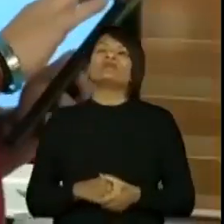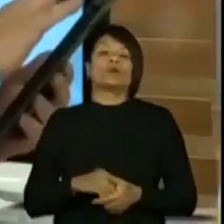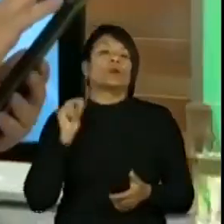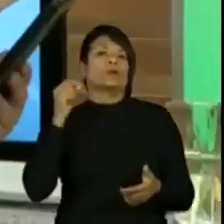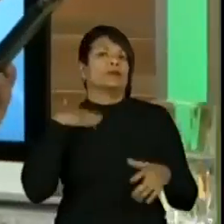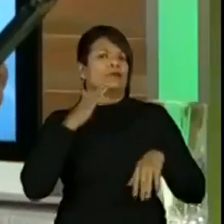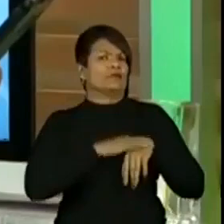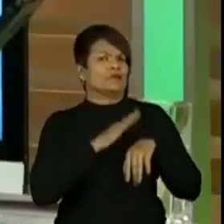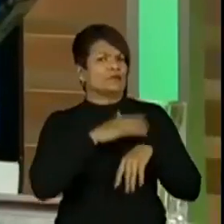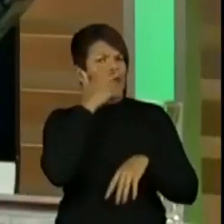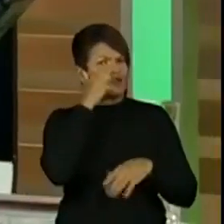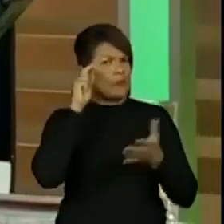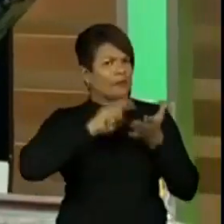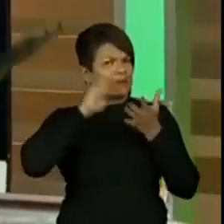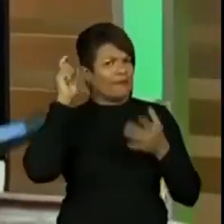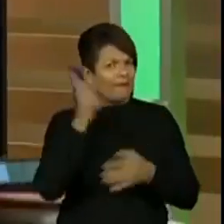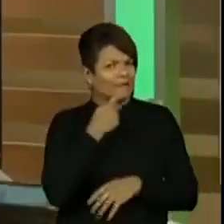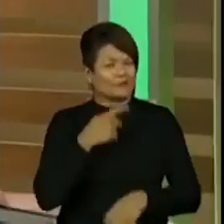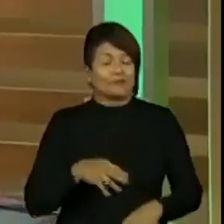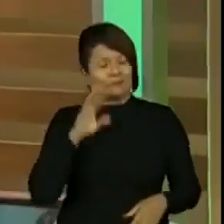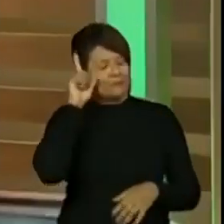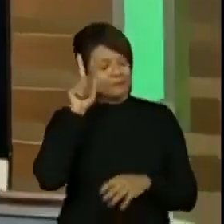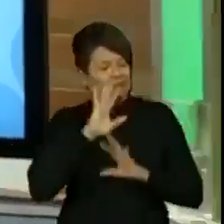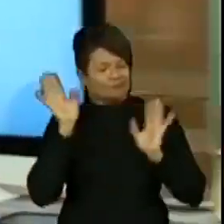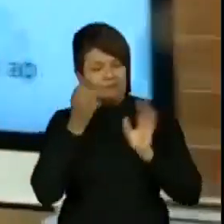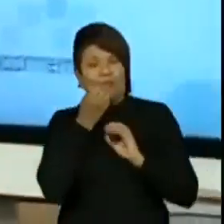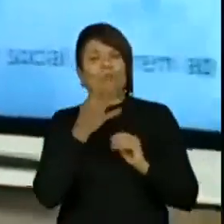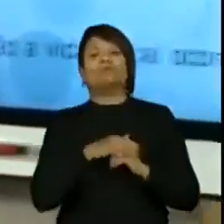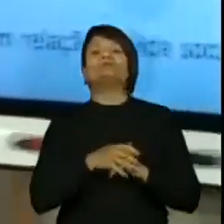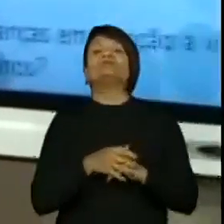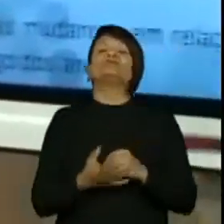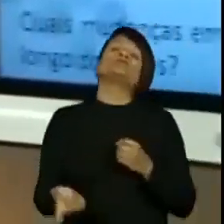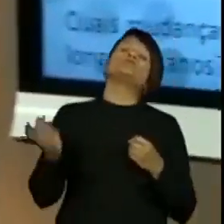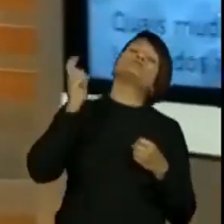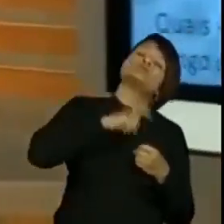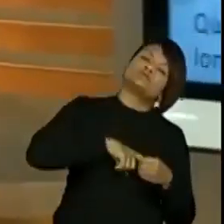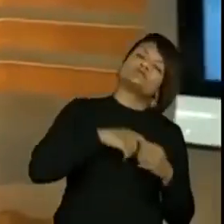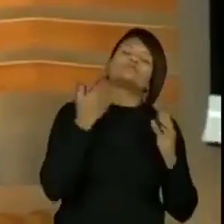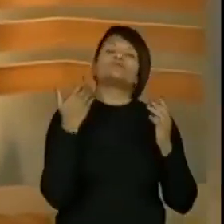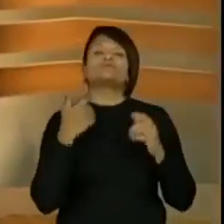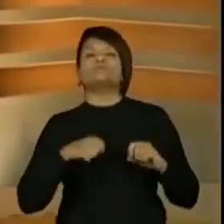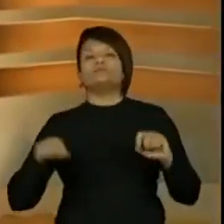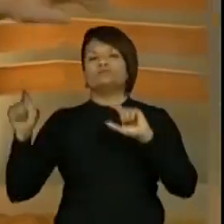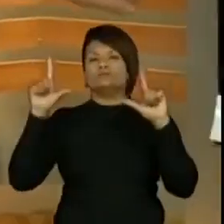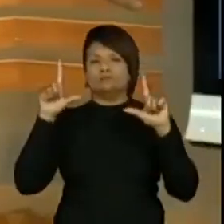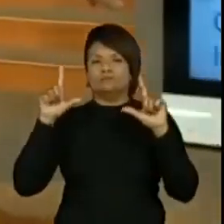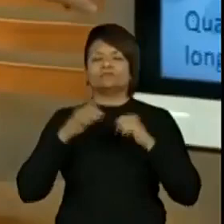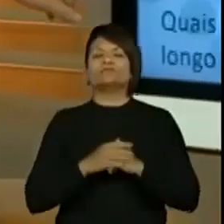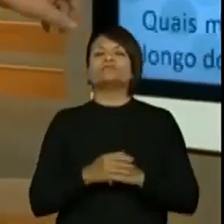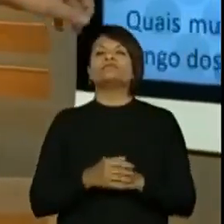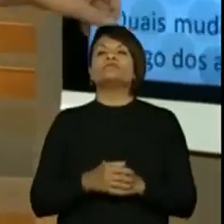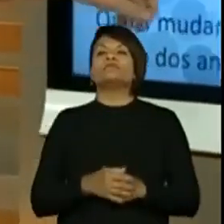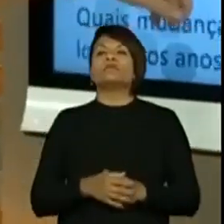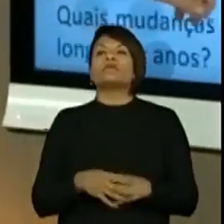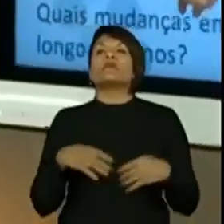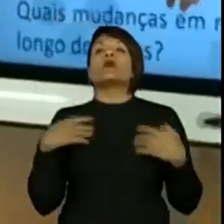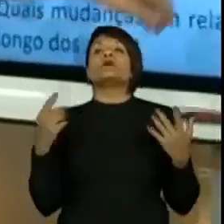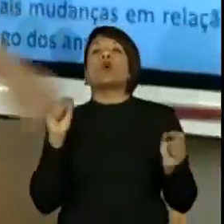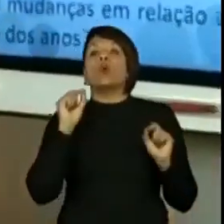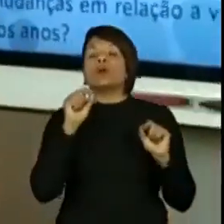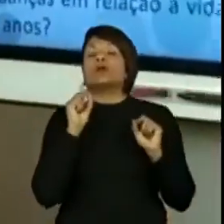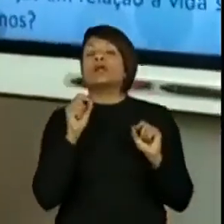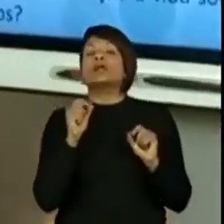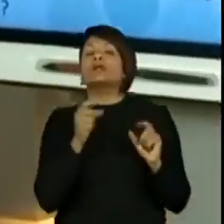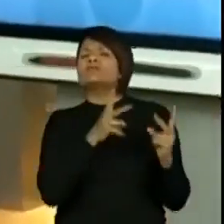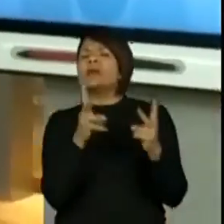fiz aqui, que acho que eu fiz alguma coisa. Bom, vamos voltar então aqui. Quais as mudanças podem ser